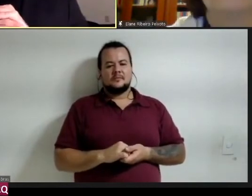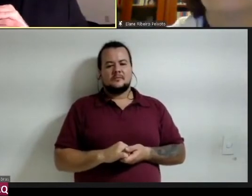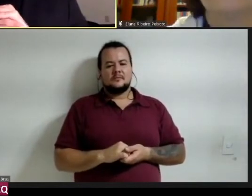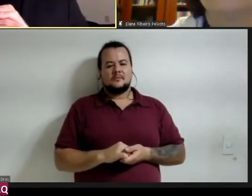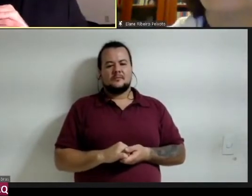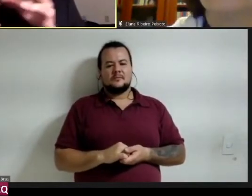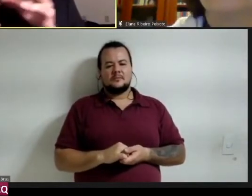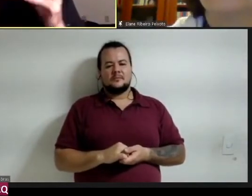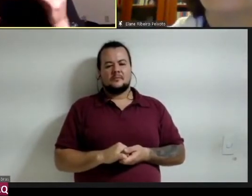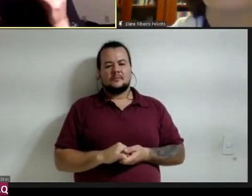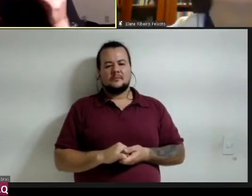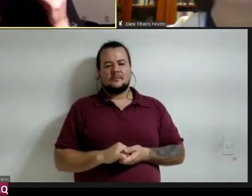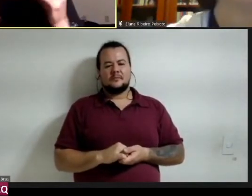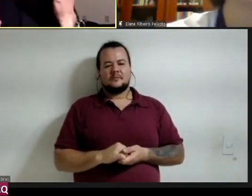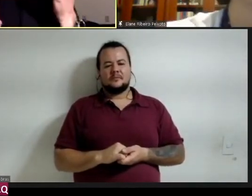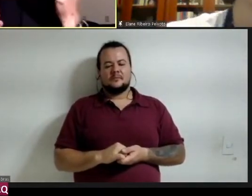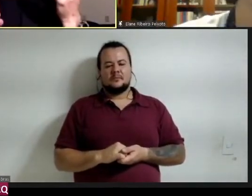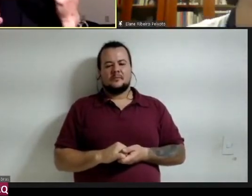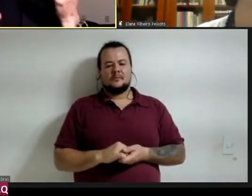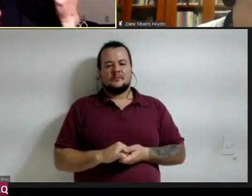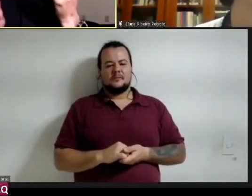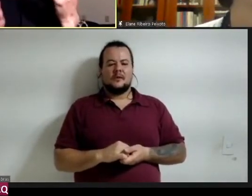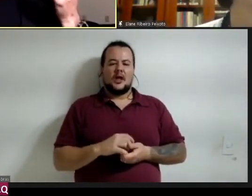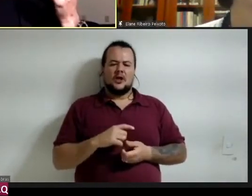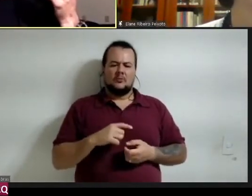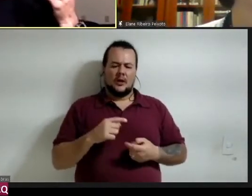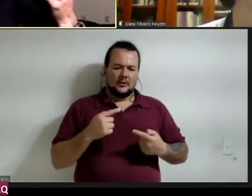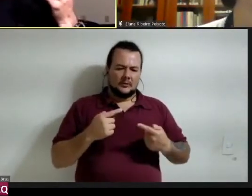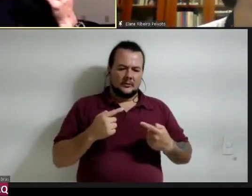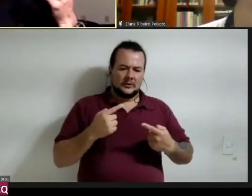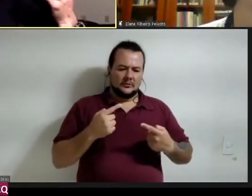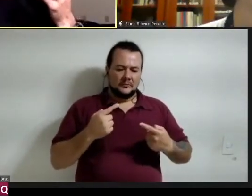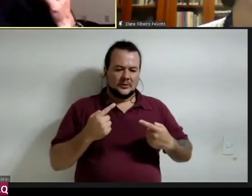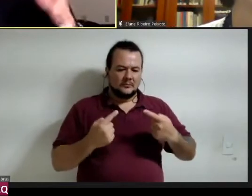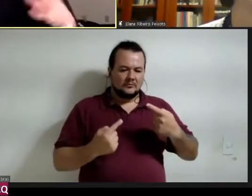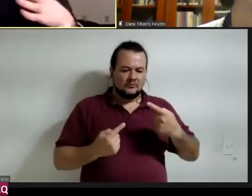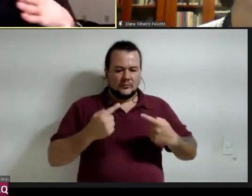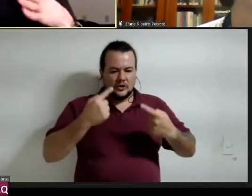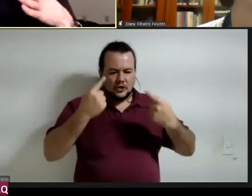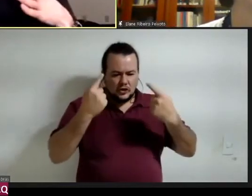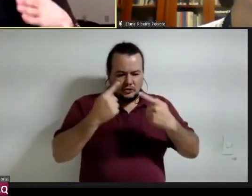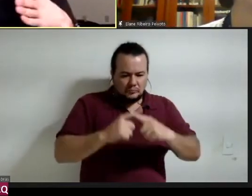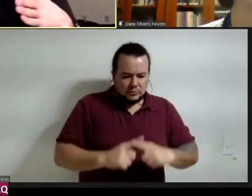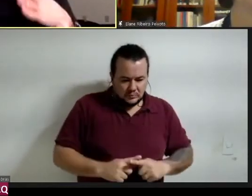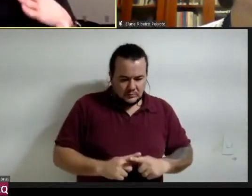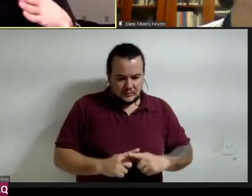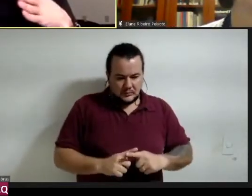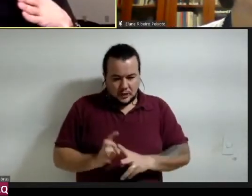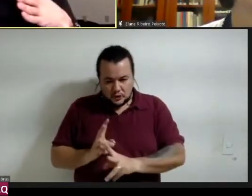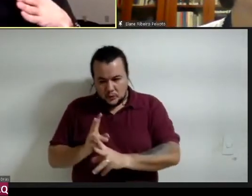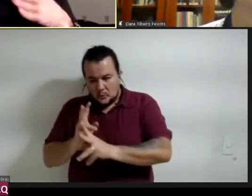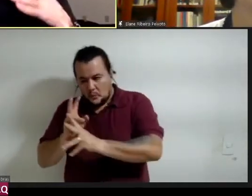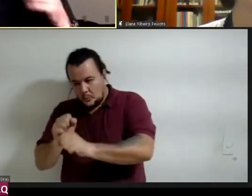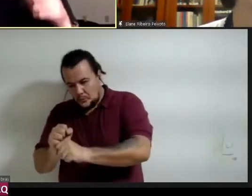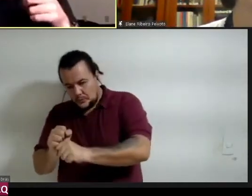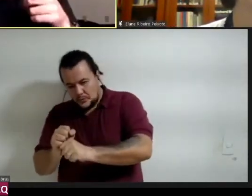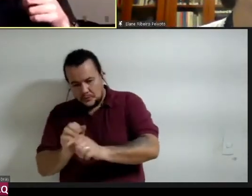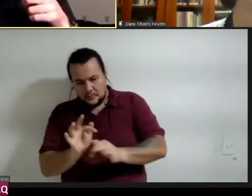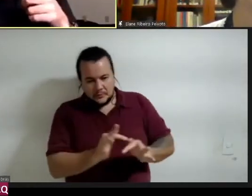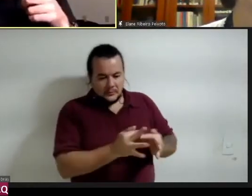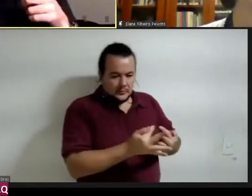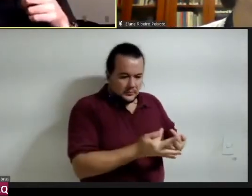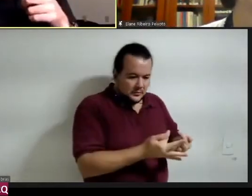numa disputa entre o poderoso e o sem poder, se você não toma